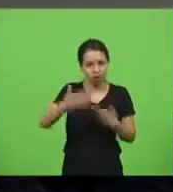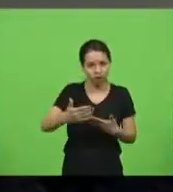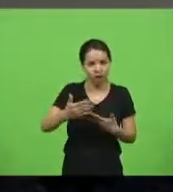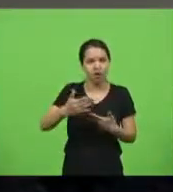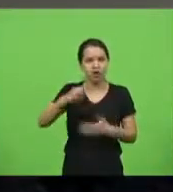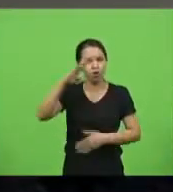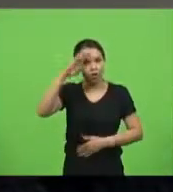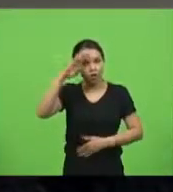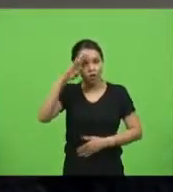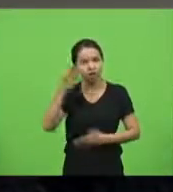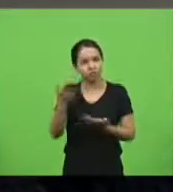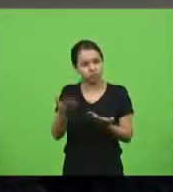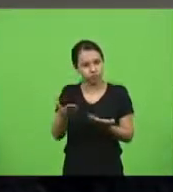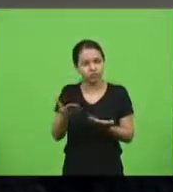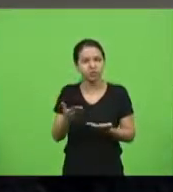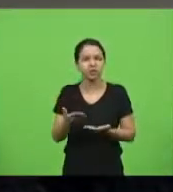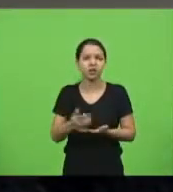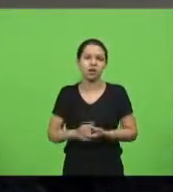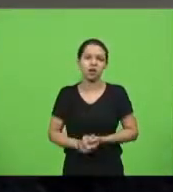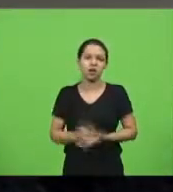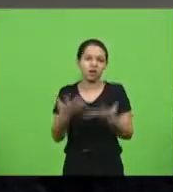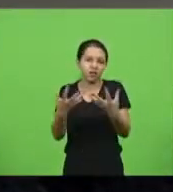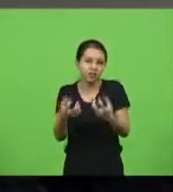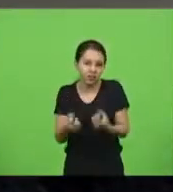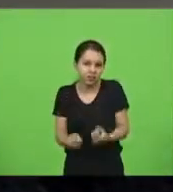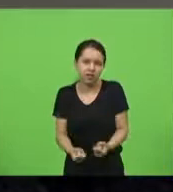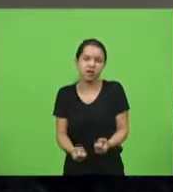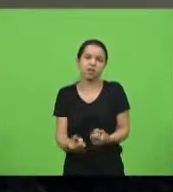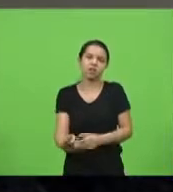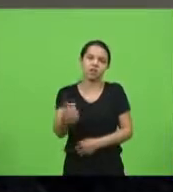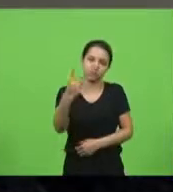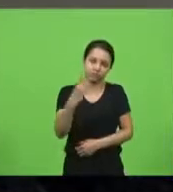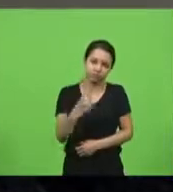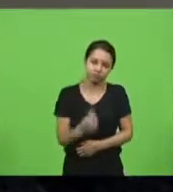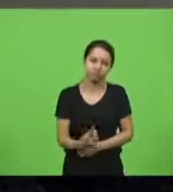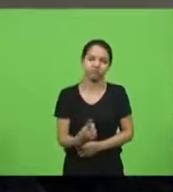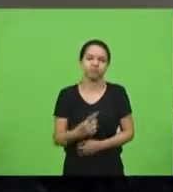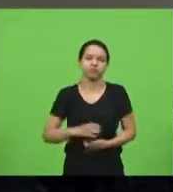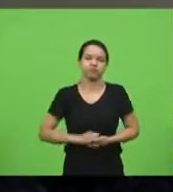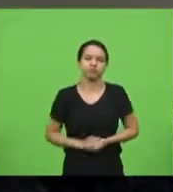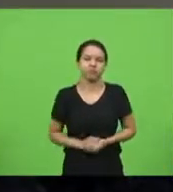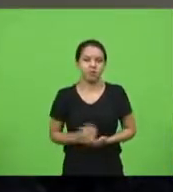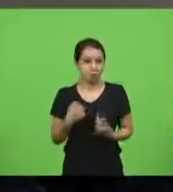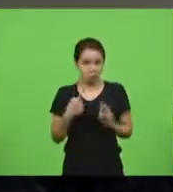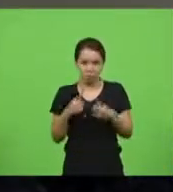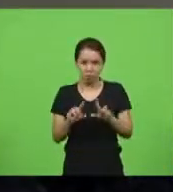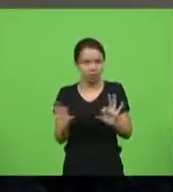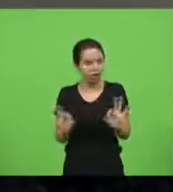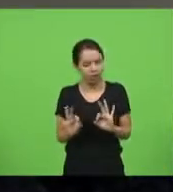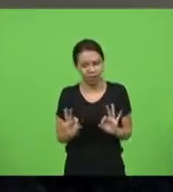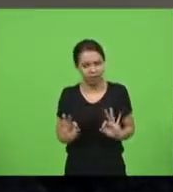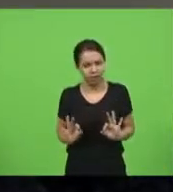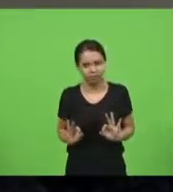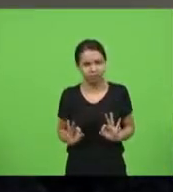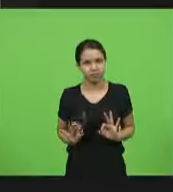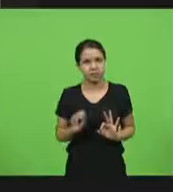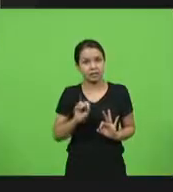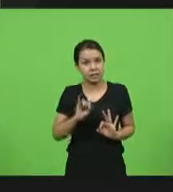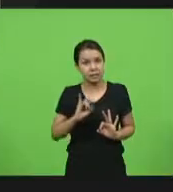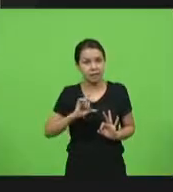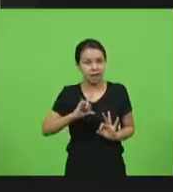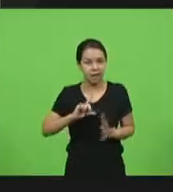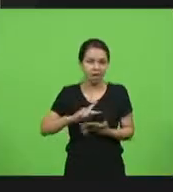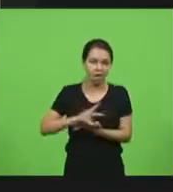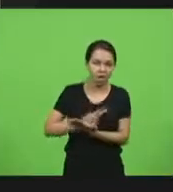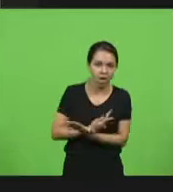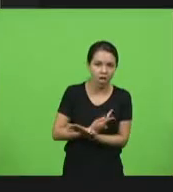por receber e atender a nossa convocação. Nada contra o senhor. Se há um erro ou se